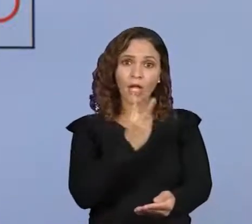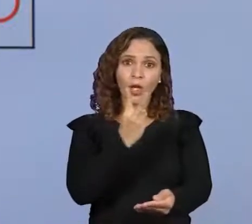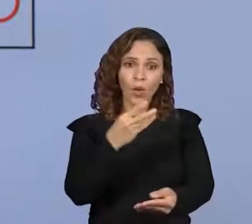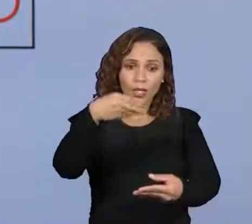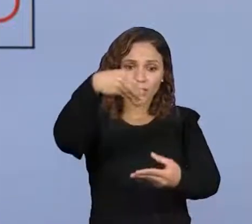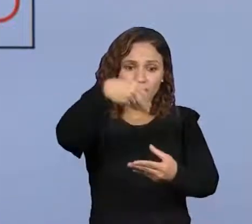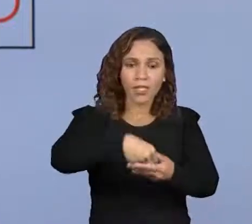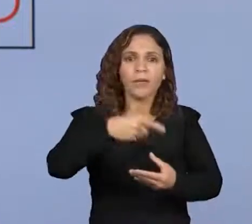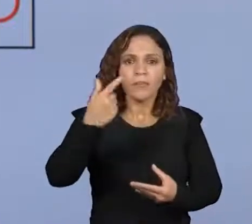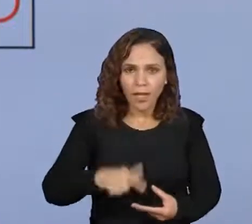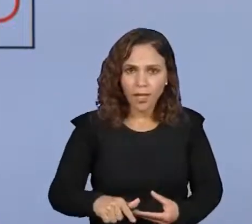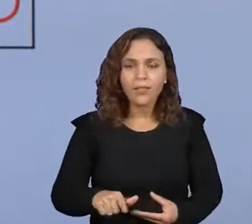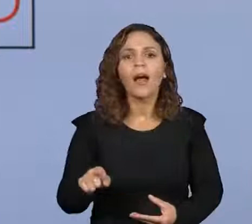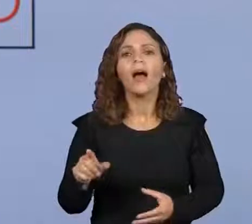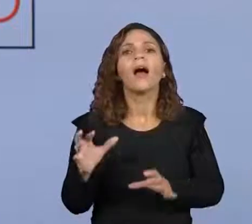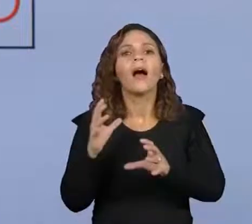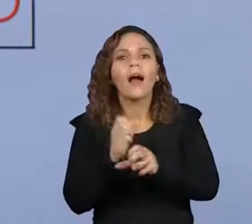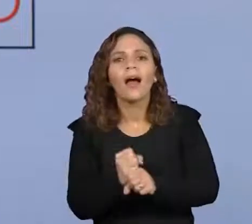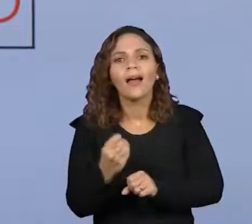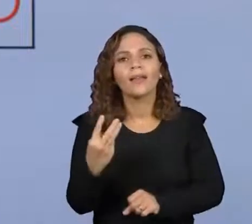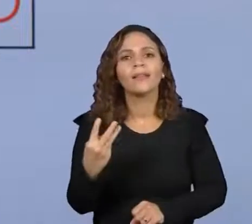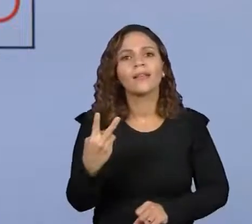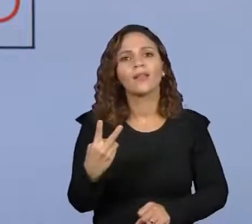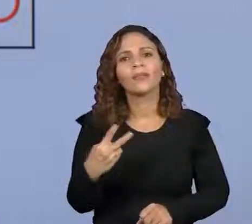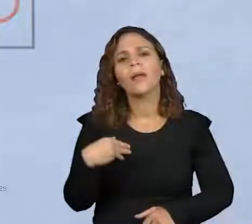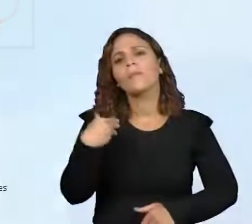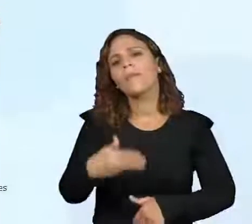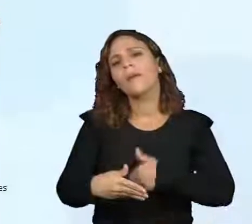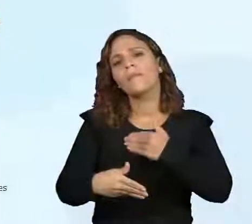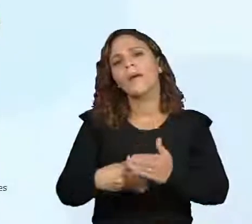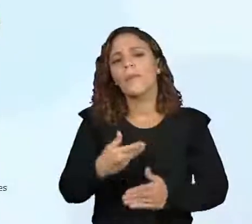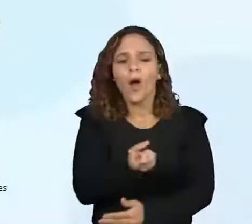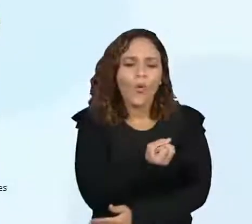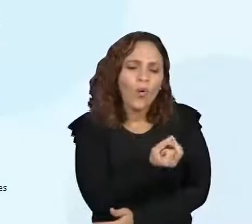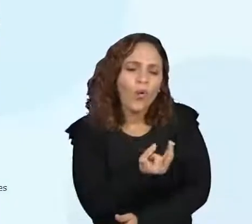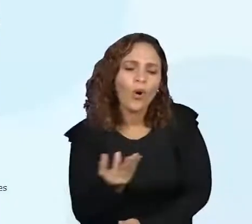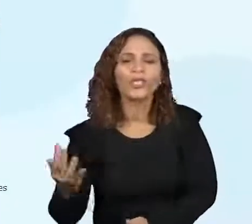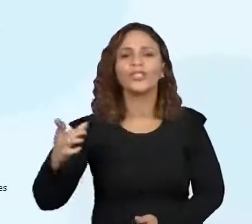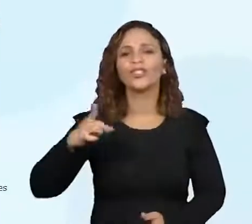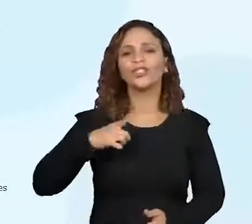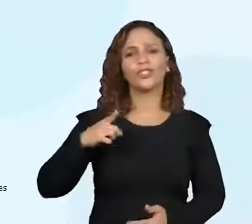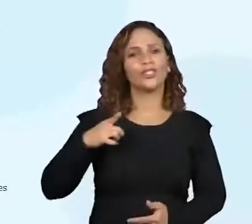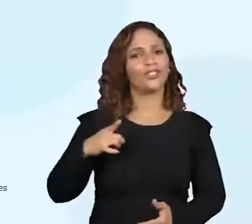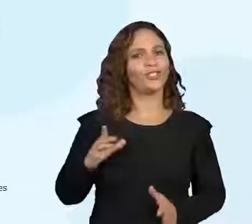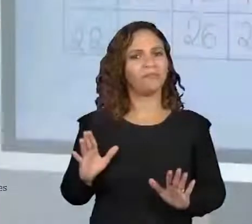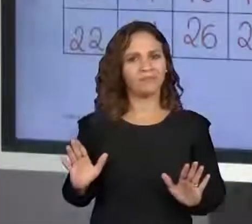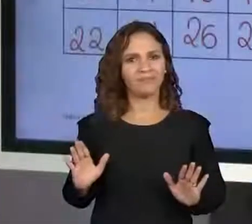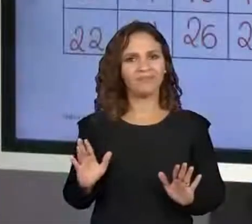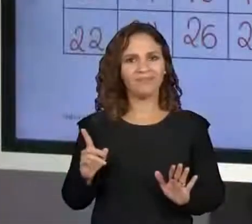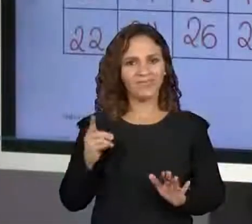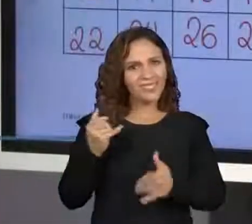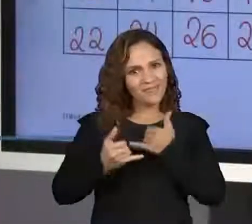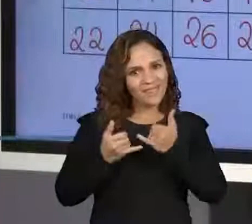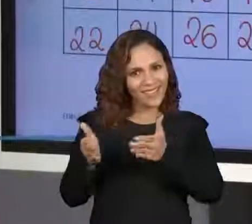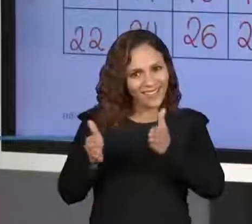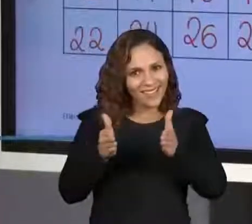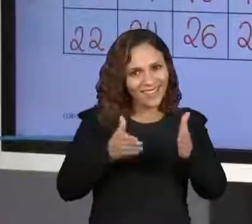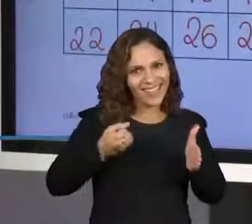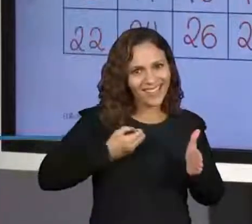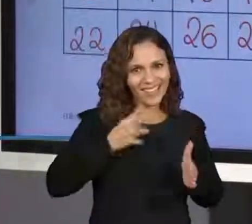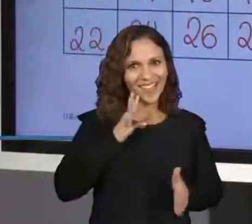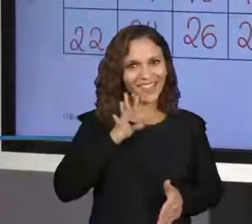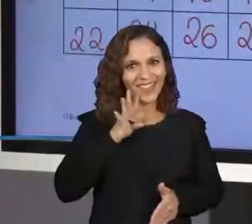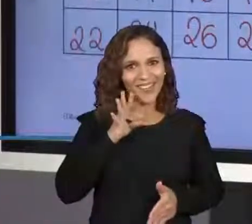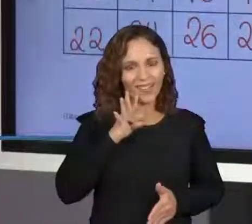carta, 32. E assim vai indo, continuando essa sequência. Essa brincadeira de sequência é muito legal, vocês não